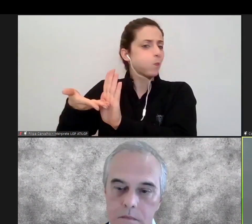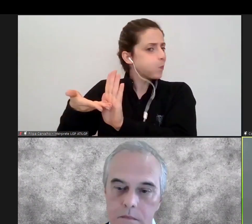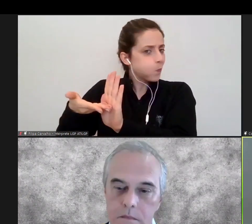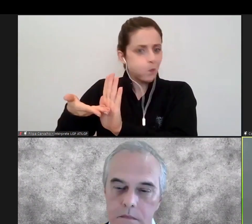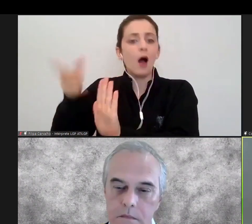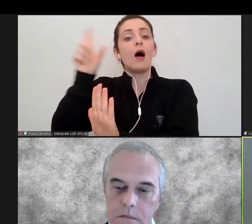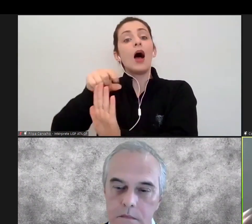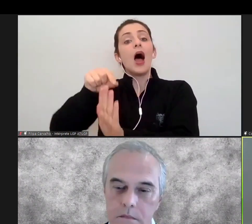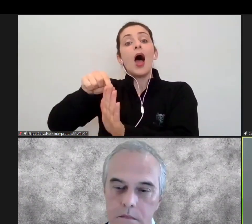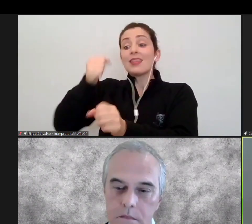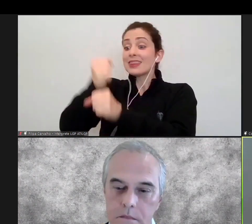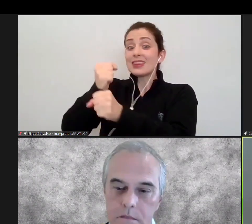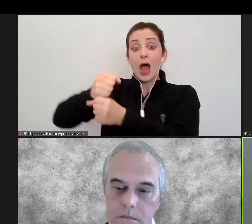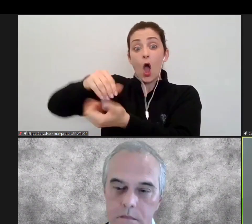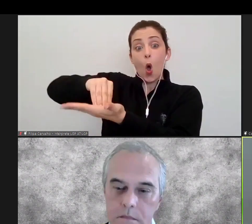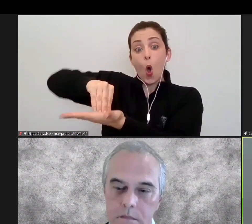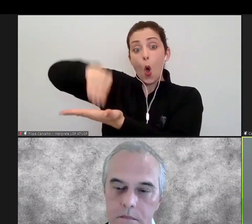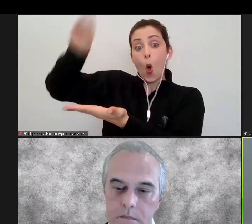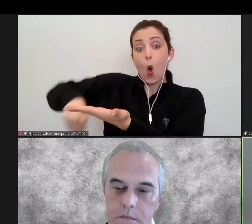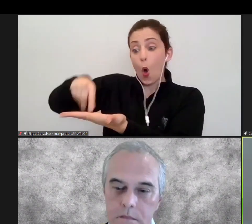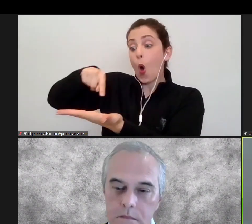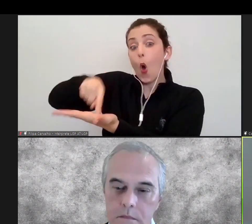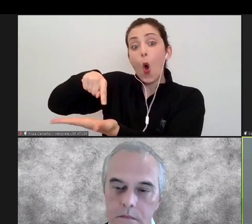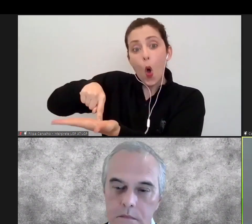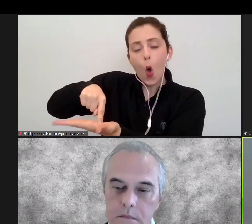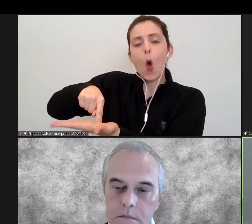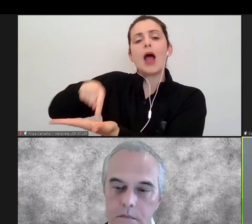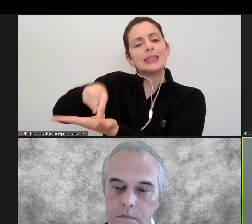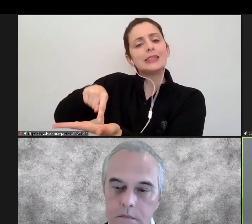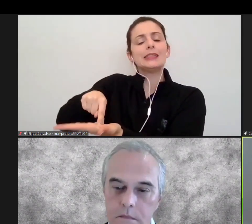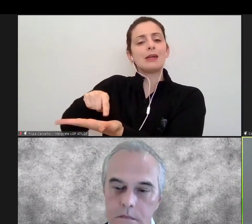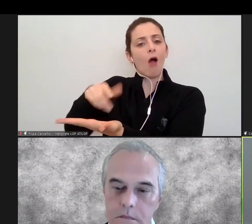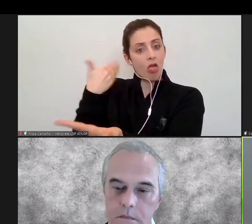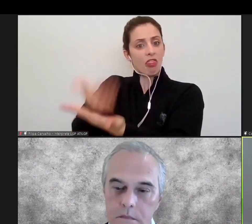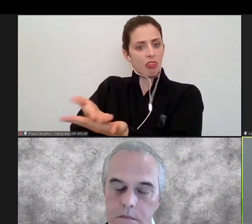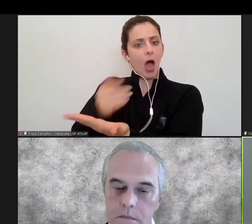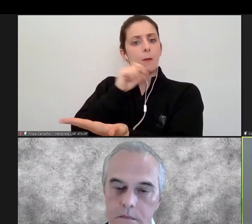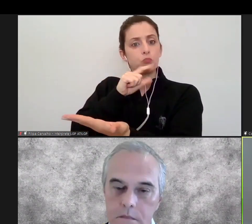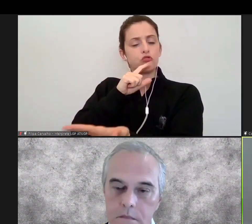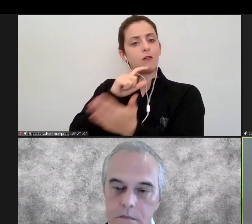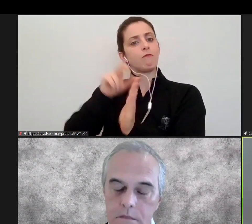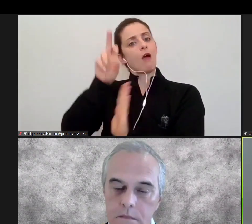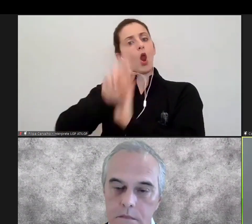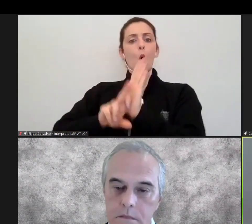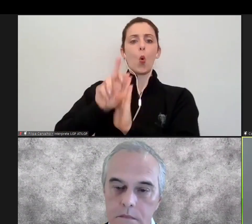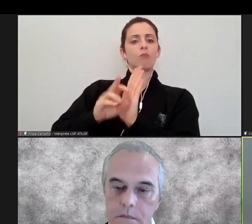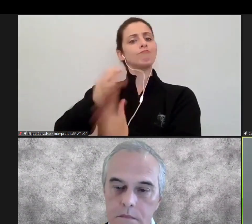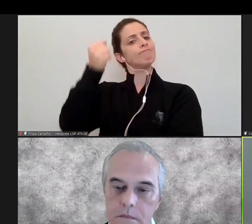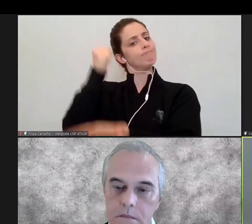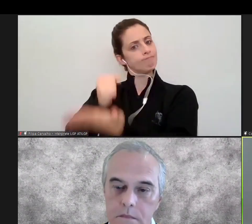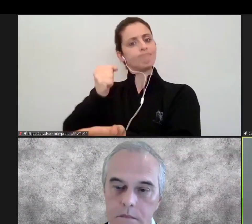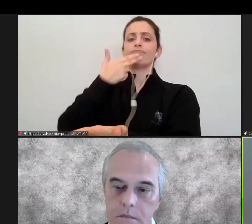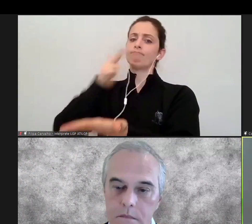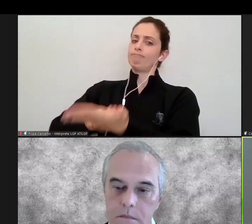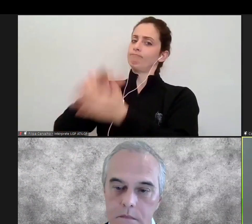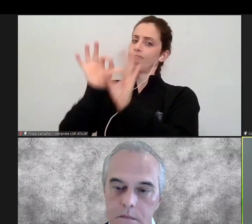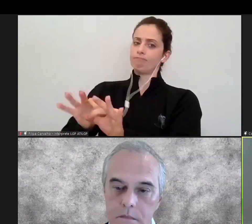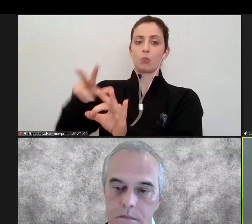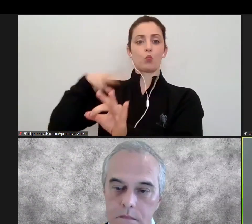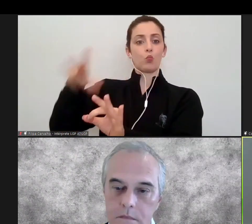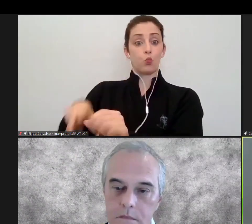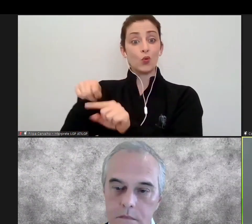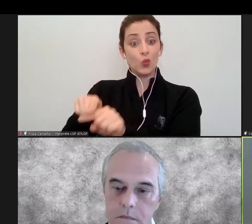trabalho é uma das formas das pessoas se regularizarem em Portugal. No entanto, apesar de